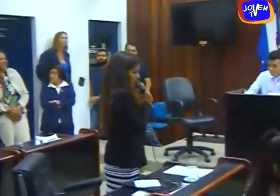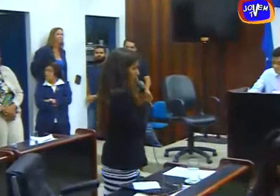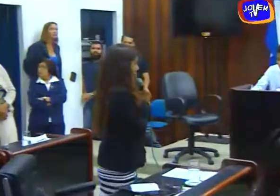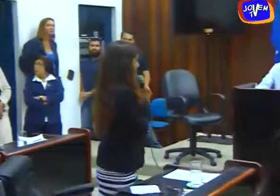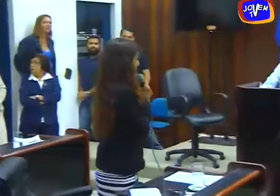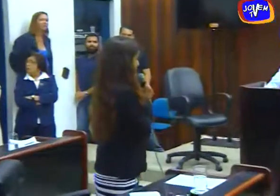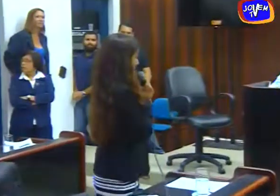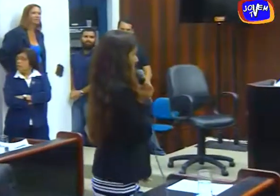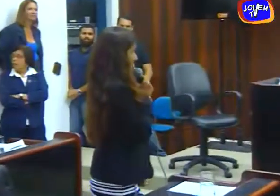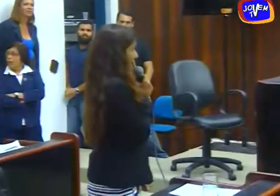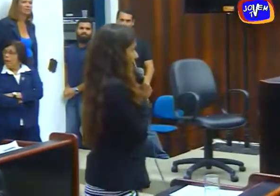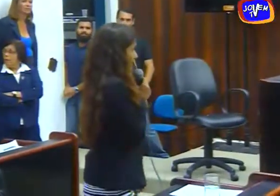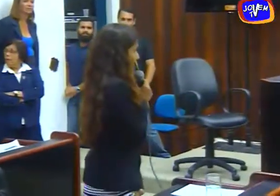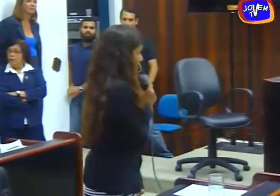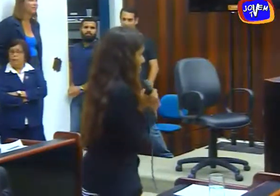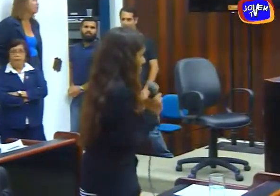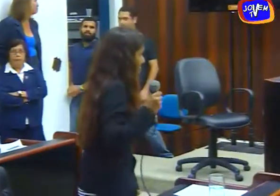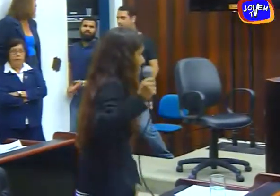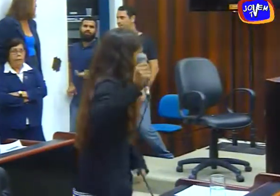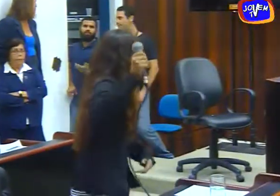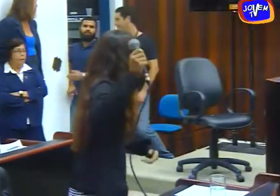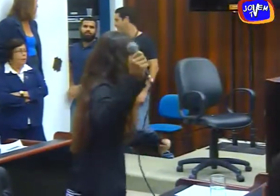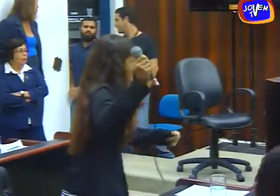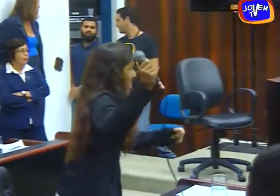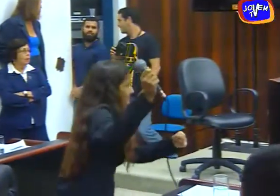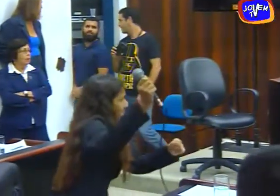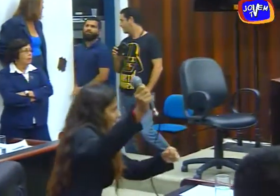Boa noite, eu voto em Saulo.